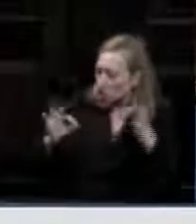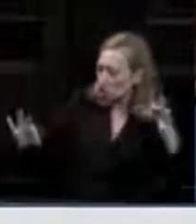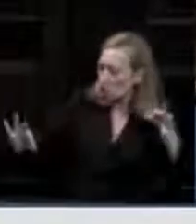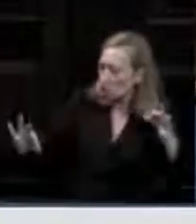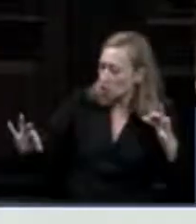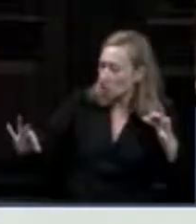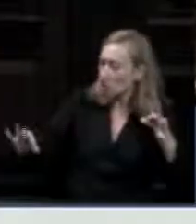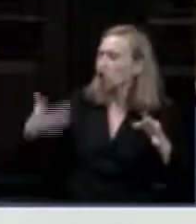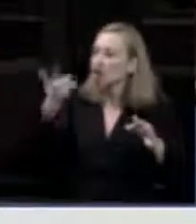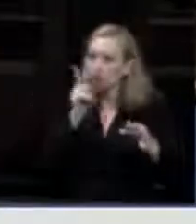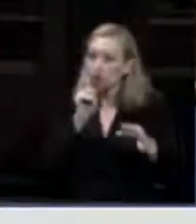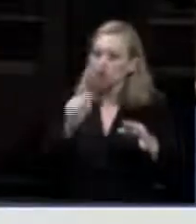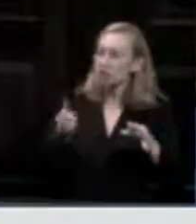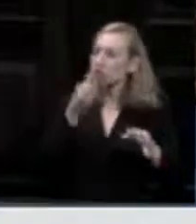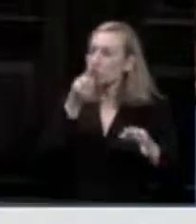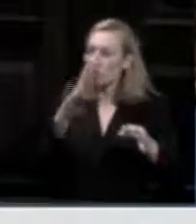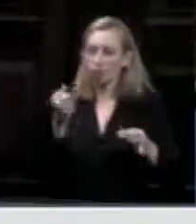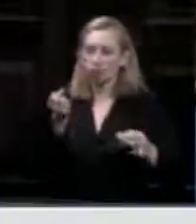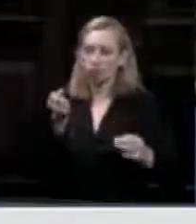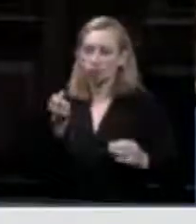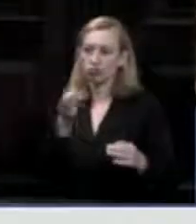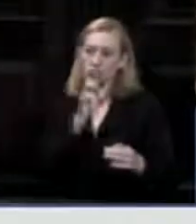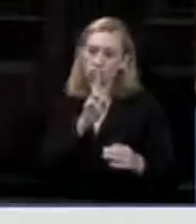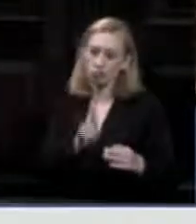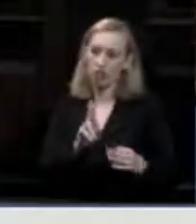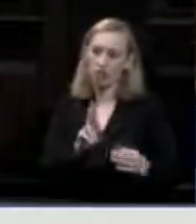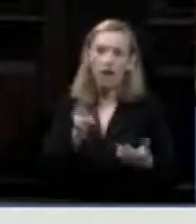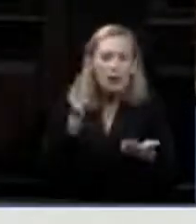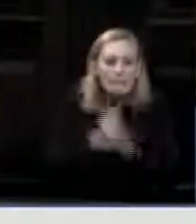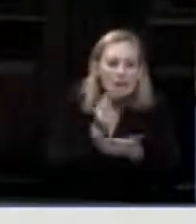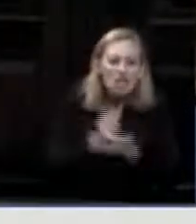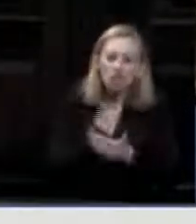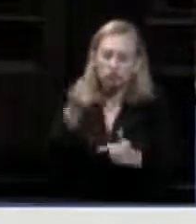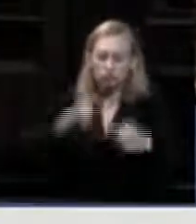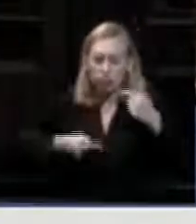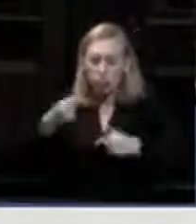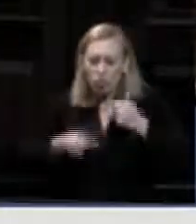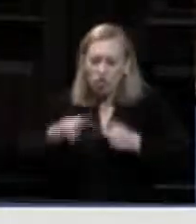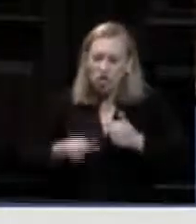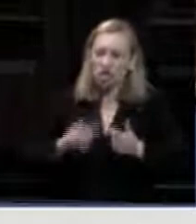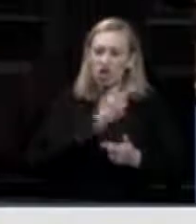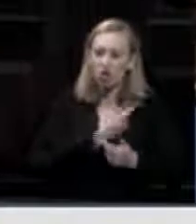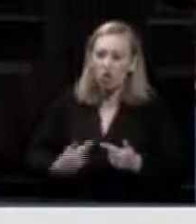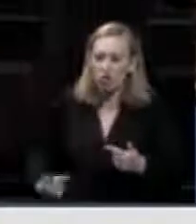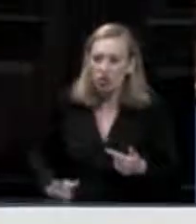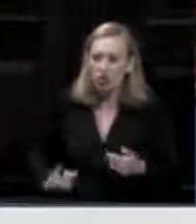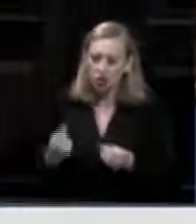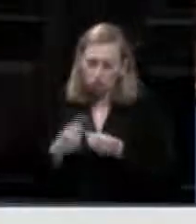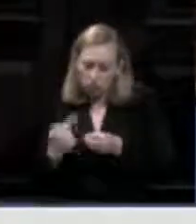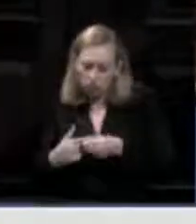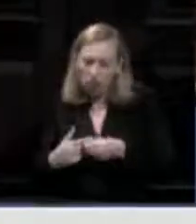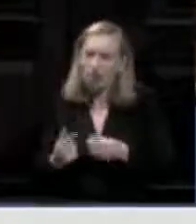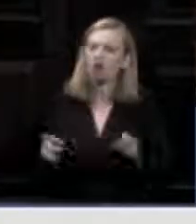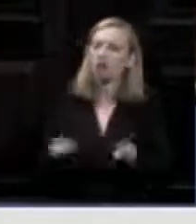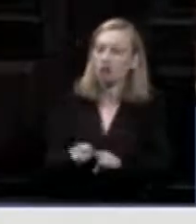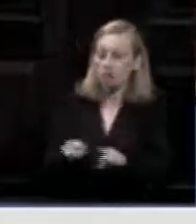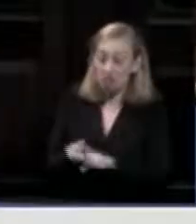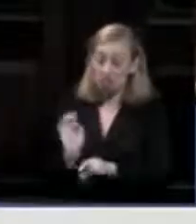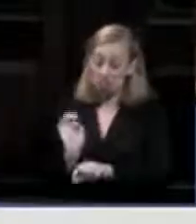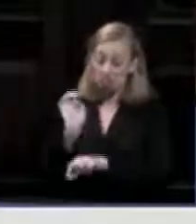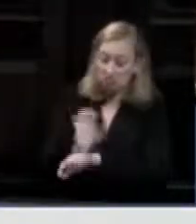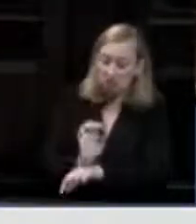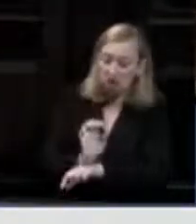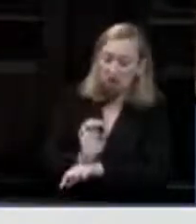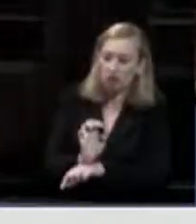resultados, demonstrando que mesmo com toda a política de governo municipal, especialmente na capital, e do governo